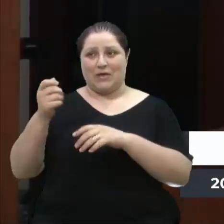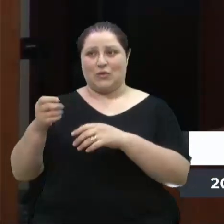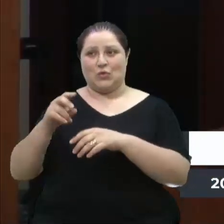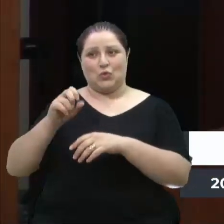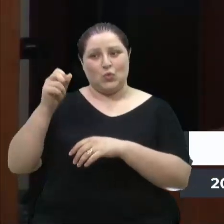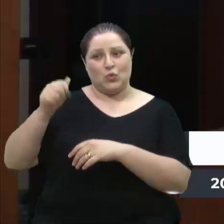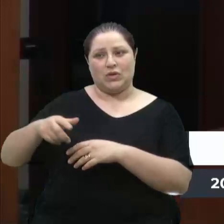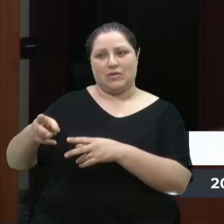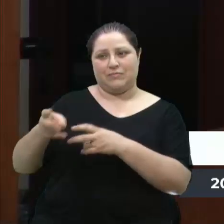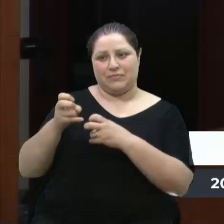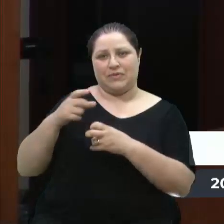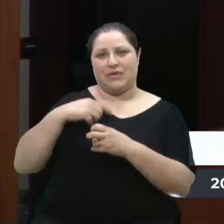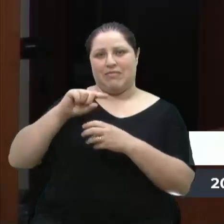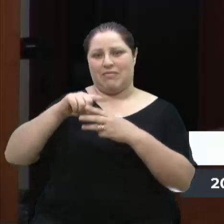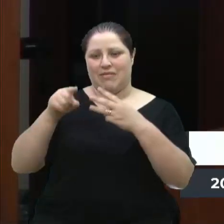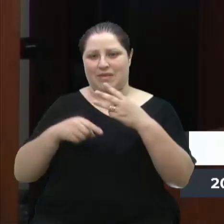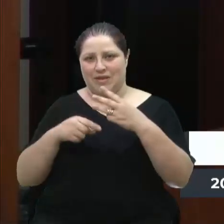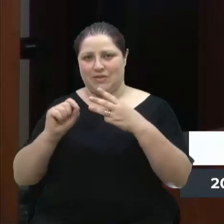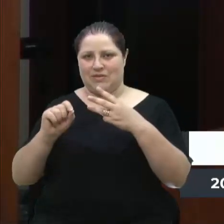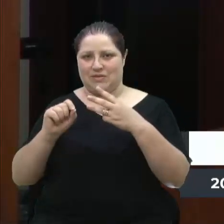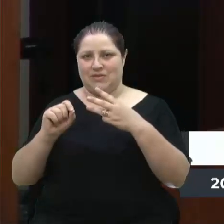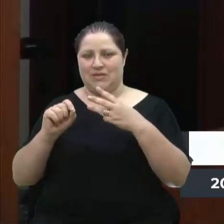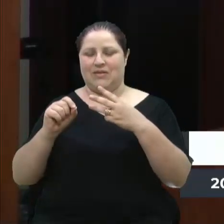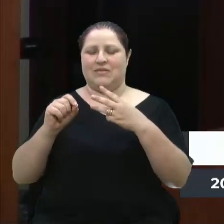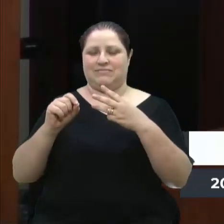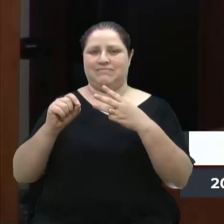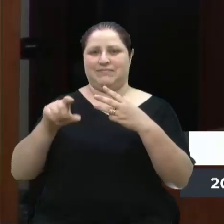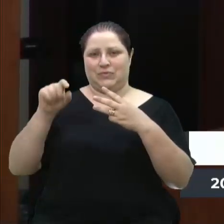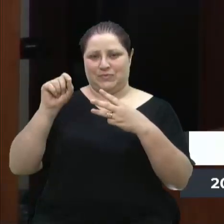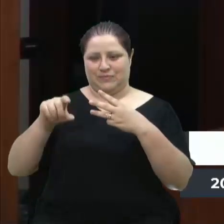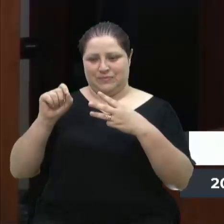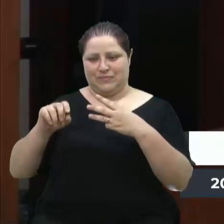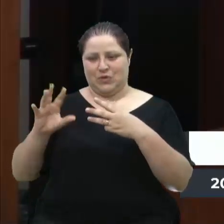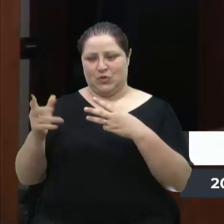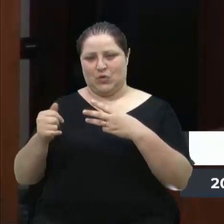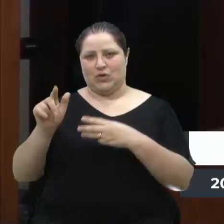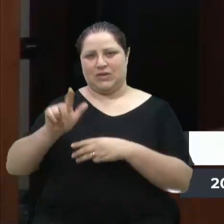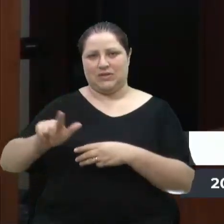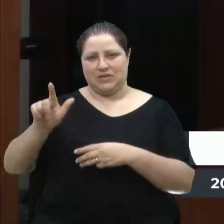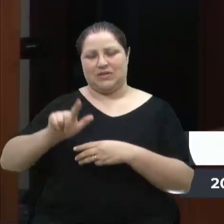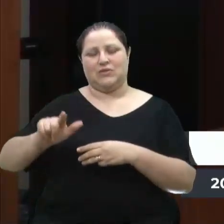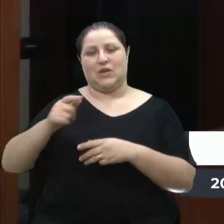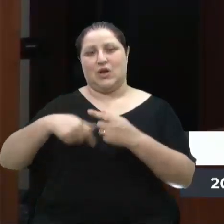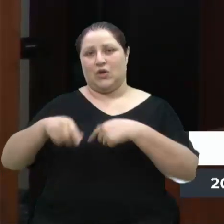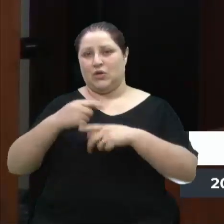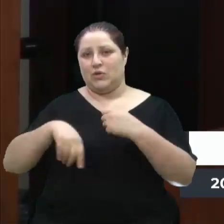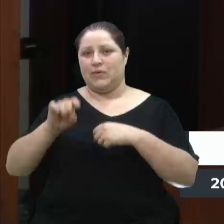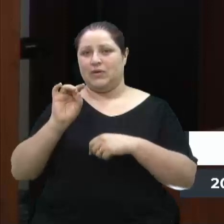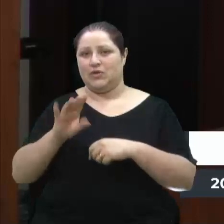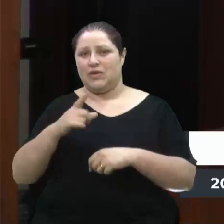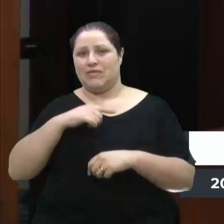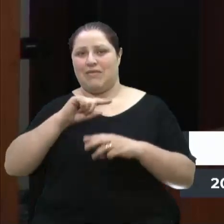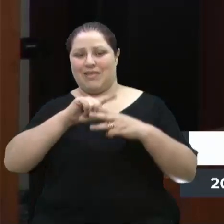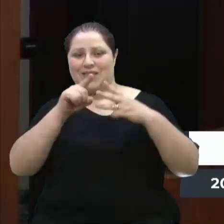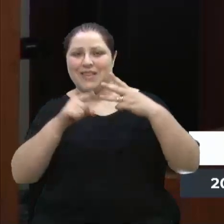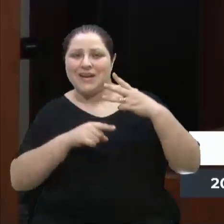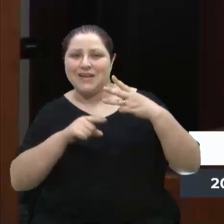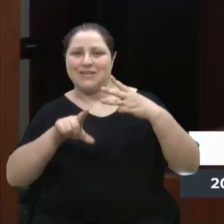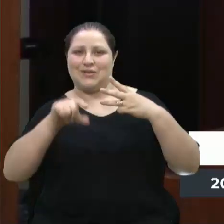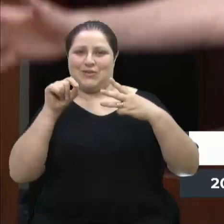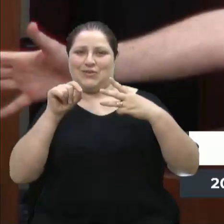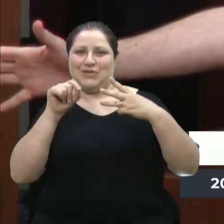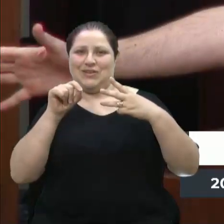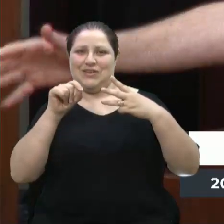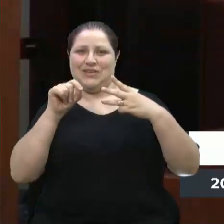3 alternativas. Em toda a literatura econômica, quero dizer aos colegas, só existe 3 alternativas,